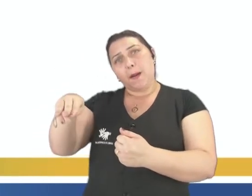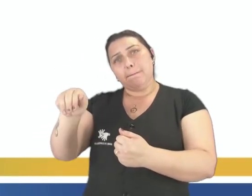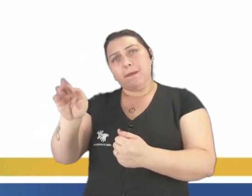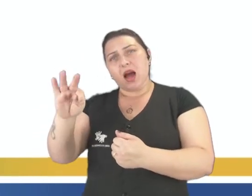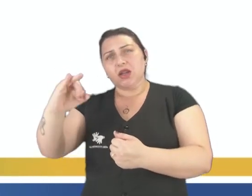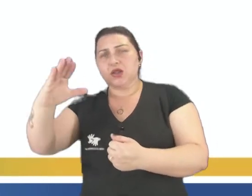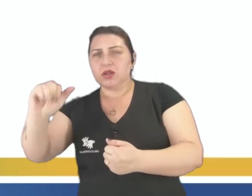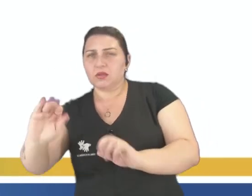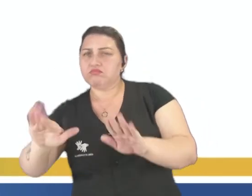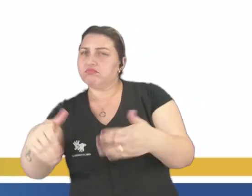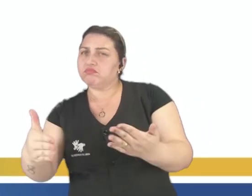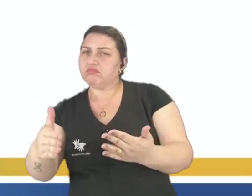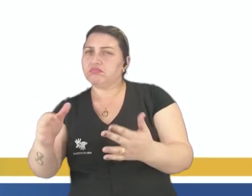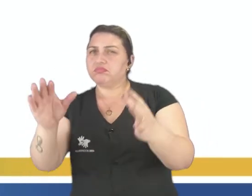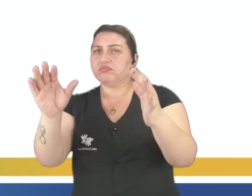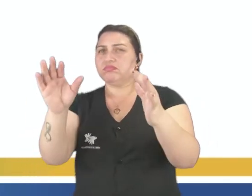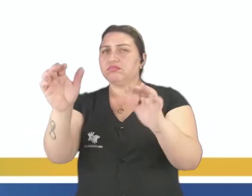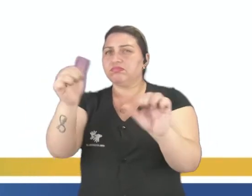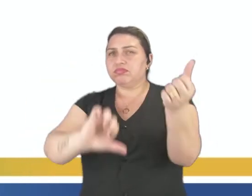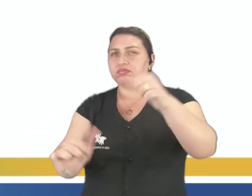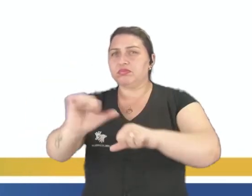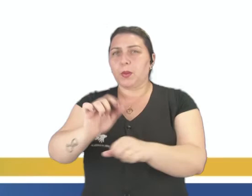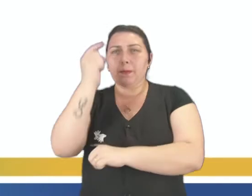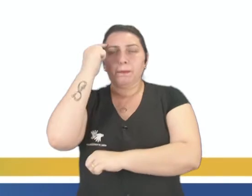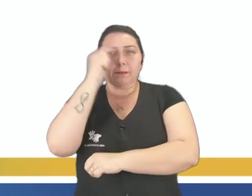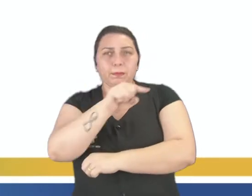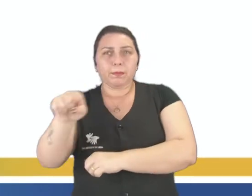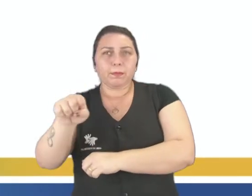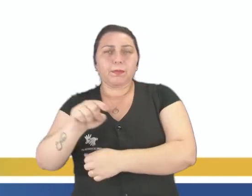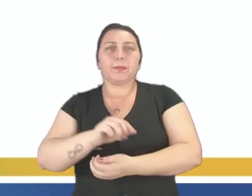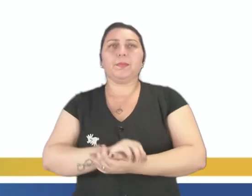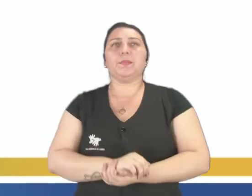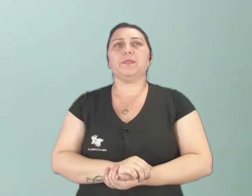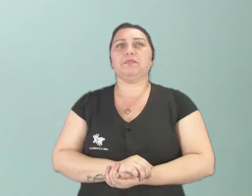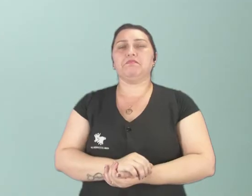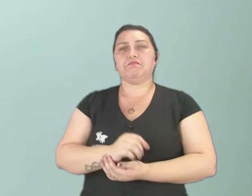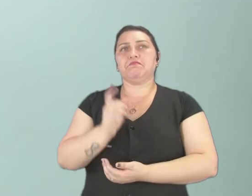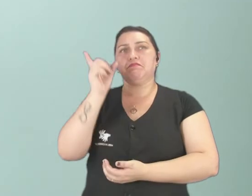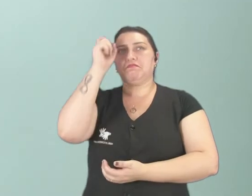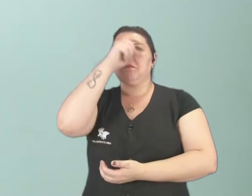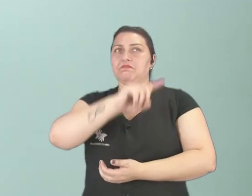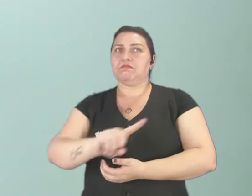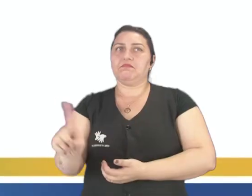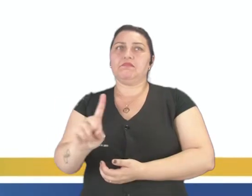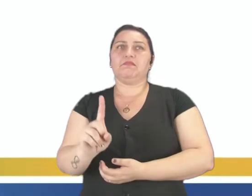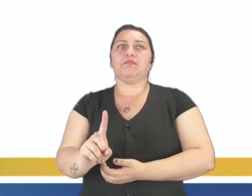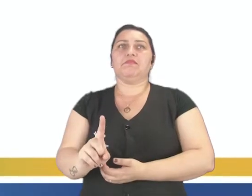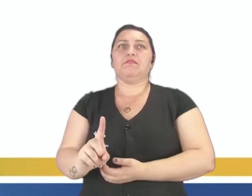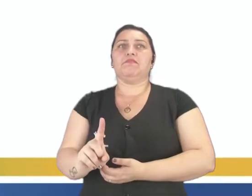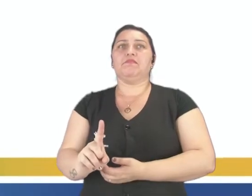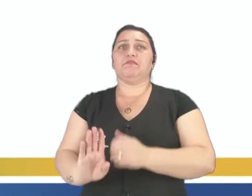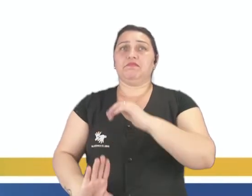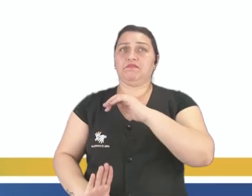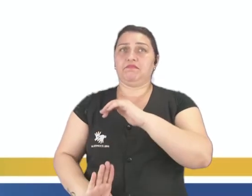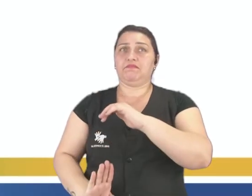pensam sobre isso? Vamos analisar? Pensem aí. Não está difícil, né? Seria